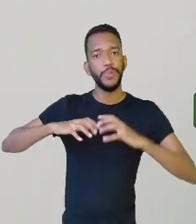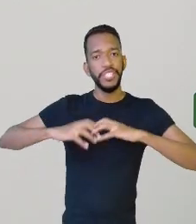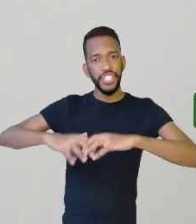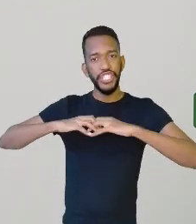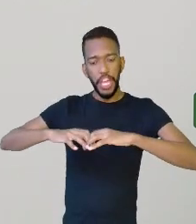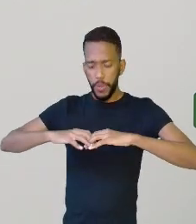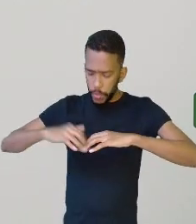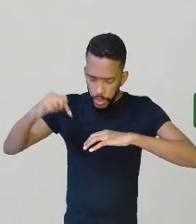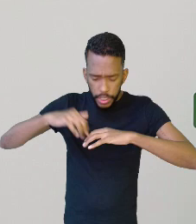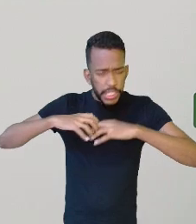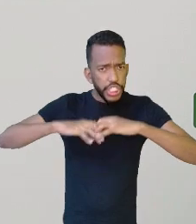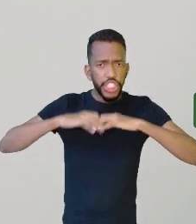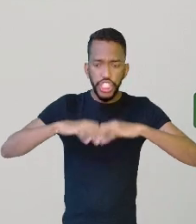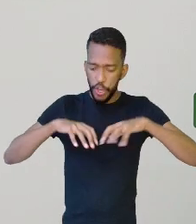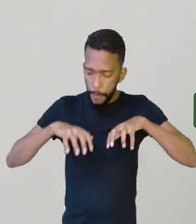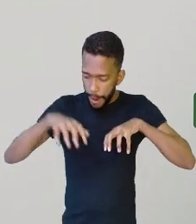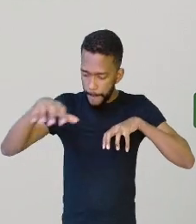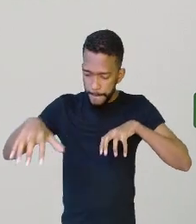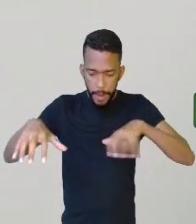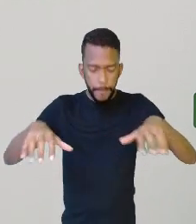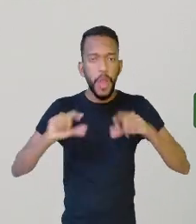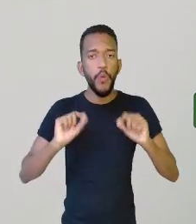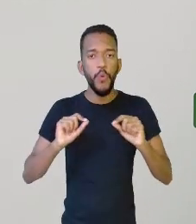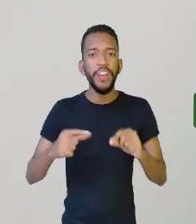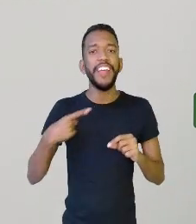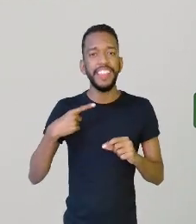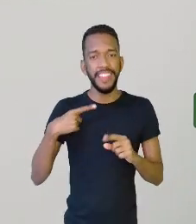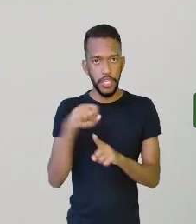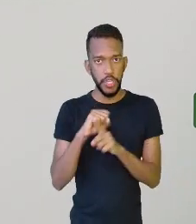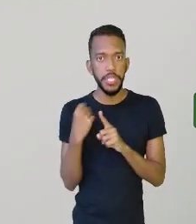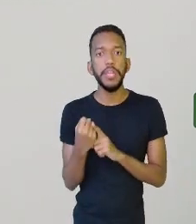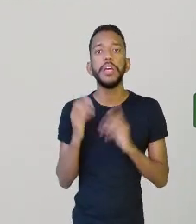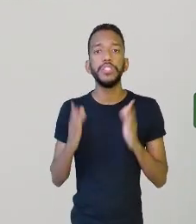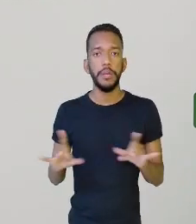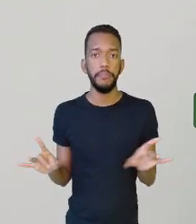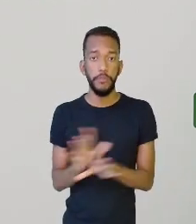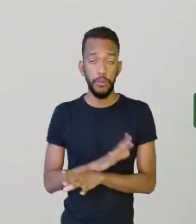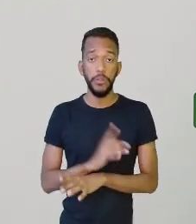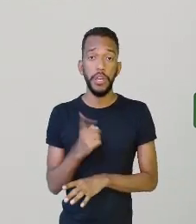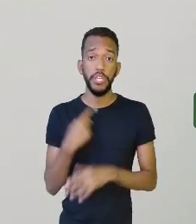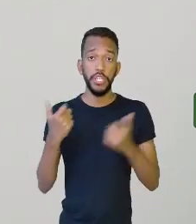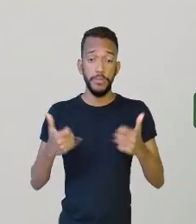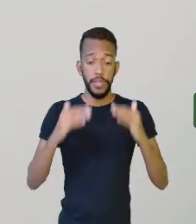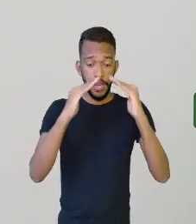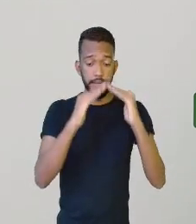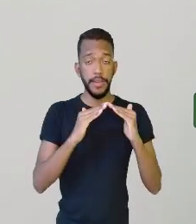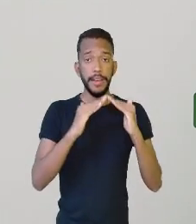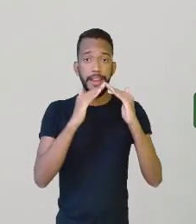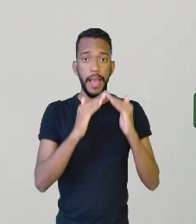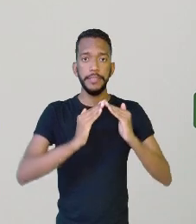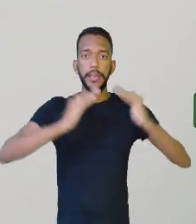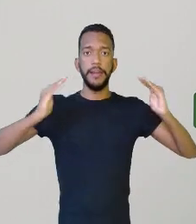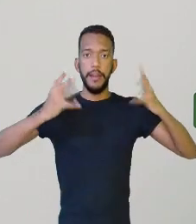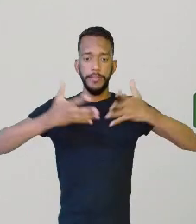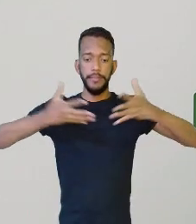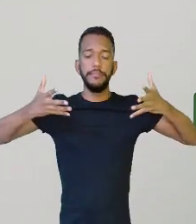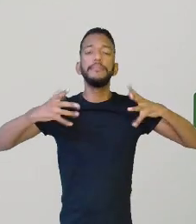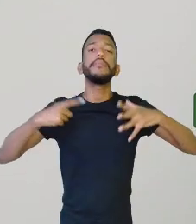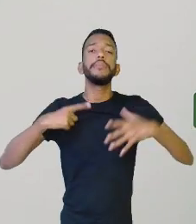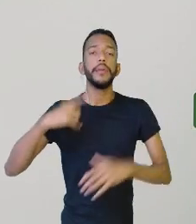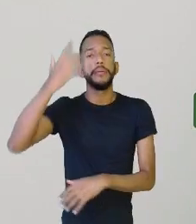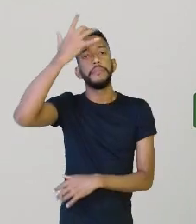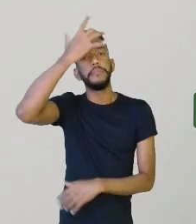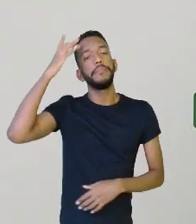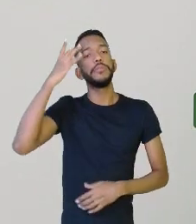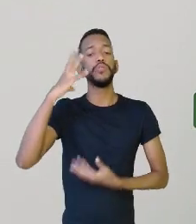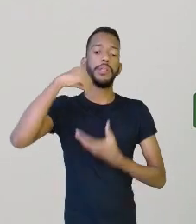O engenho mostra toda essa configuração da sociedade. Quando eu falo da Casa Grande, é onde nós tínhamos os senhores de